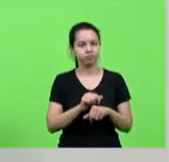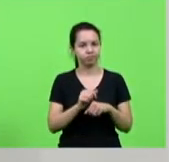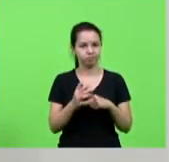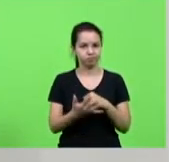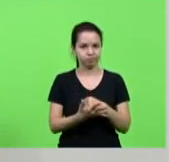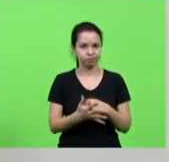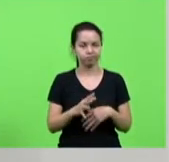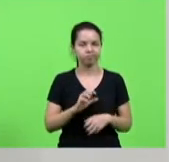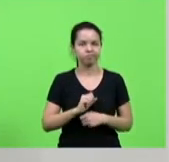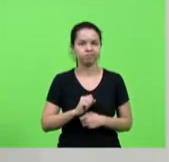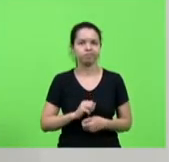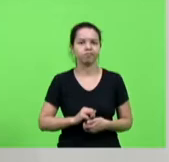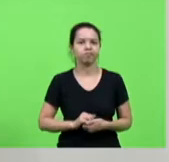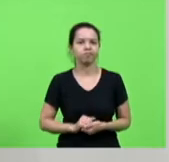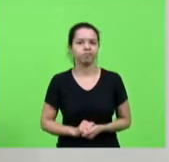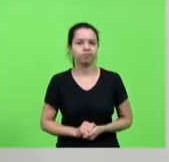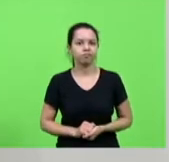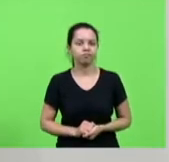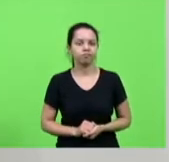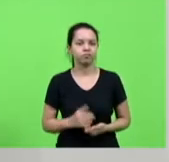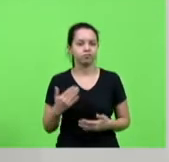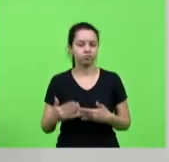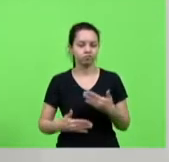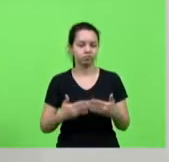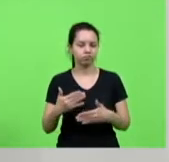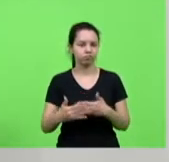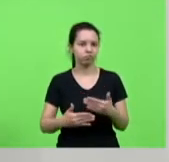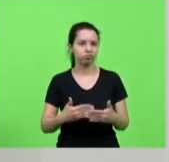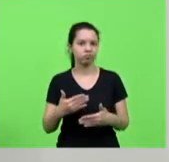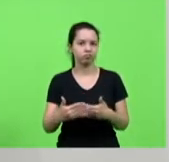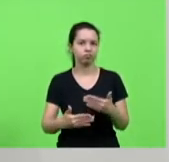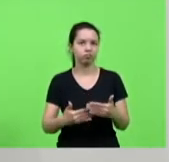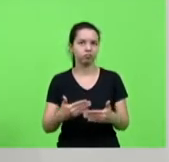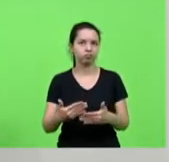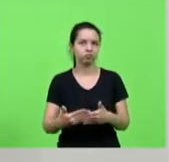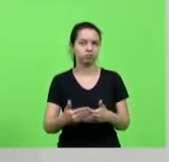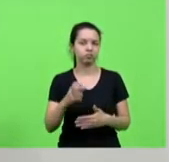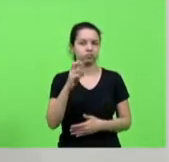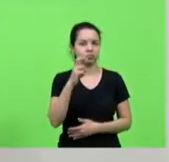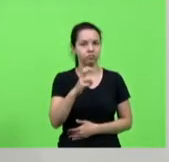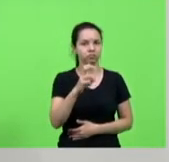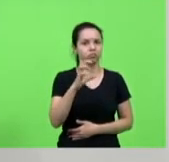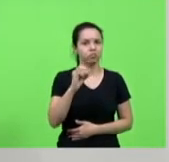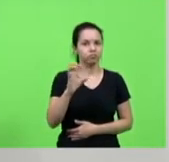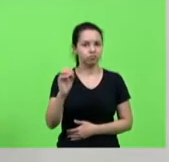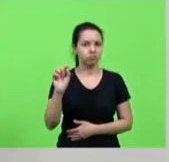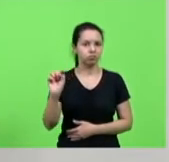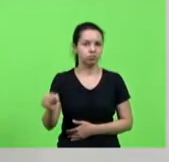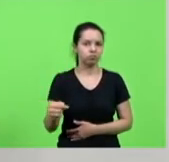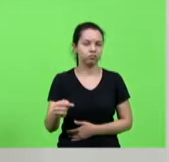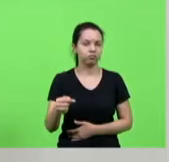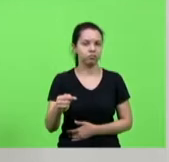E caminhamos a passos largos para os 500 mil mortos.